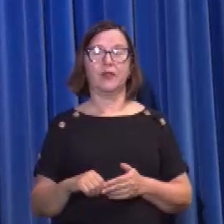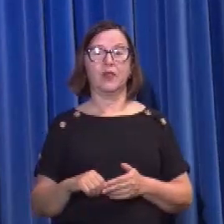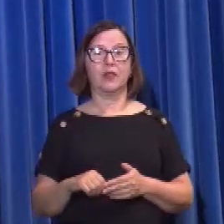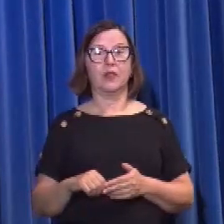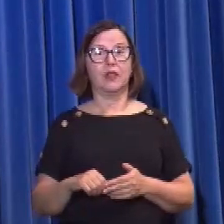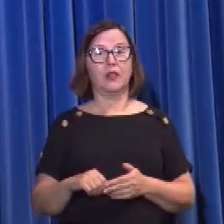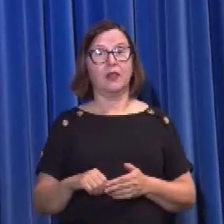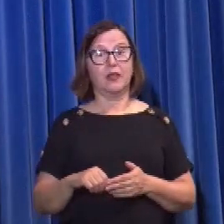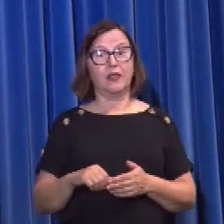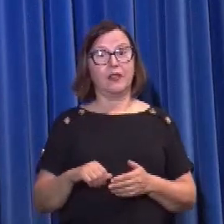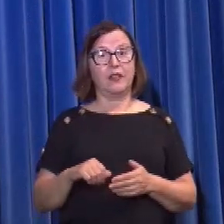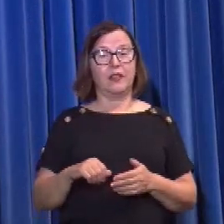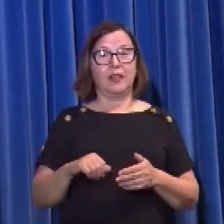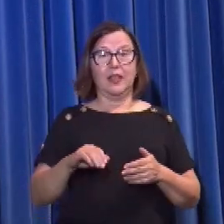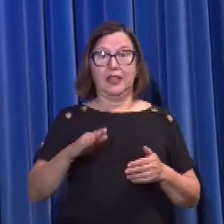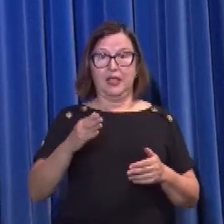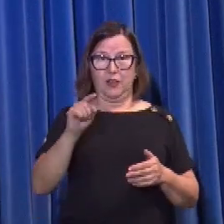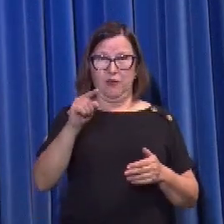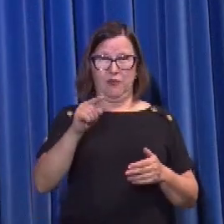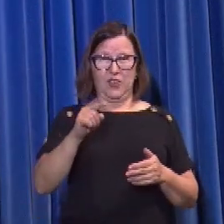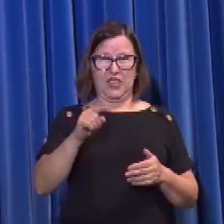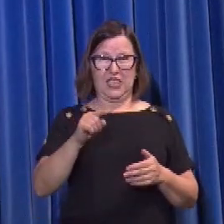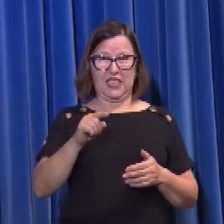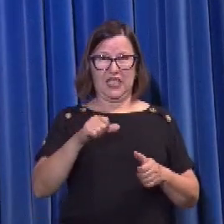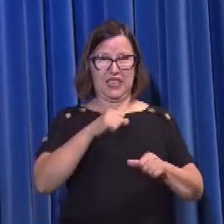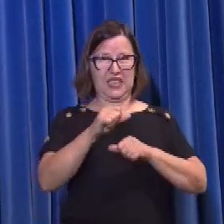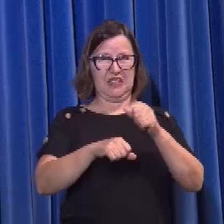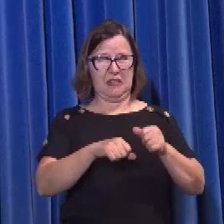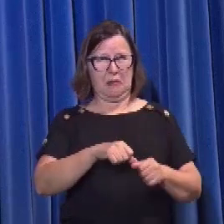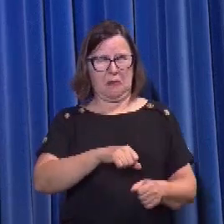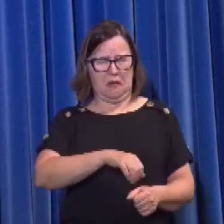você num cristão rancoroso,